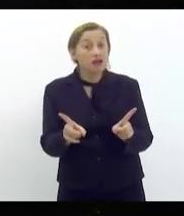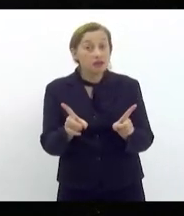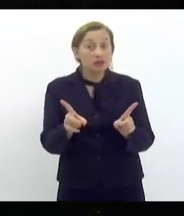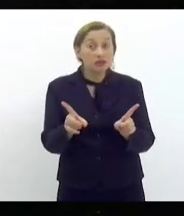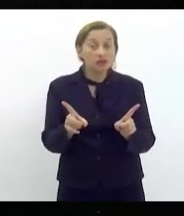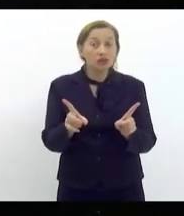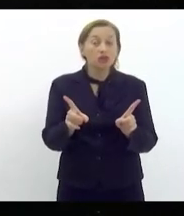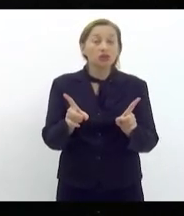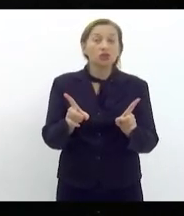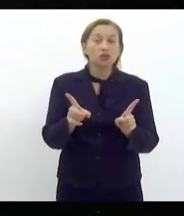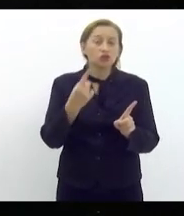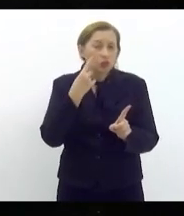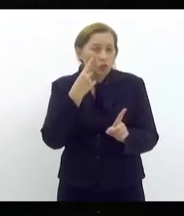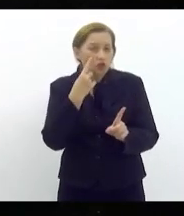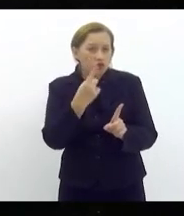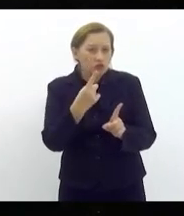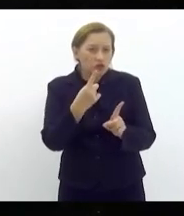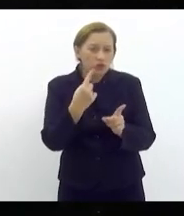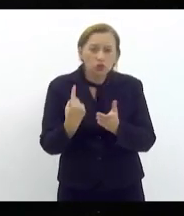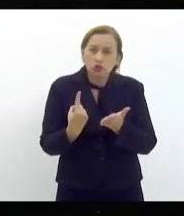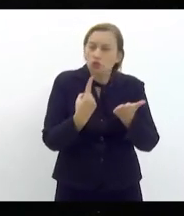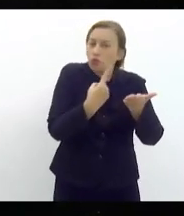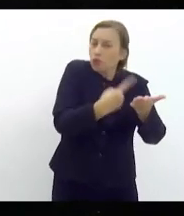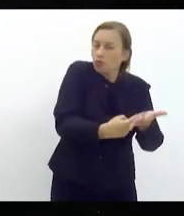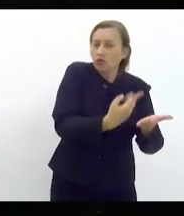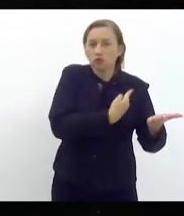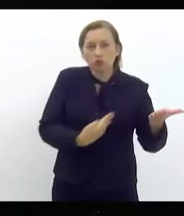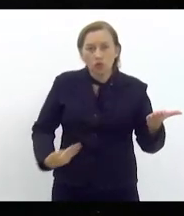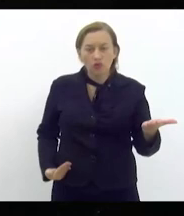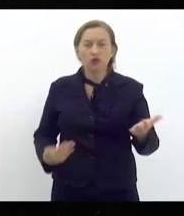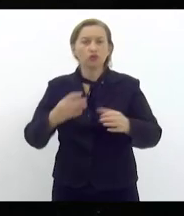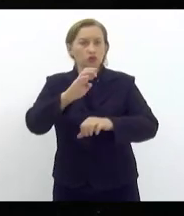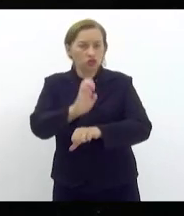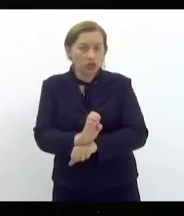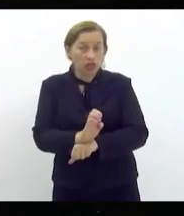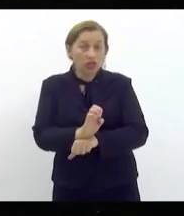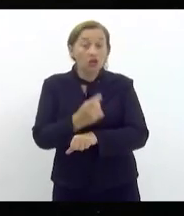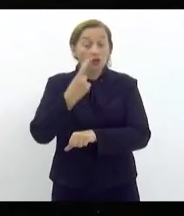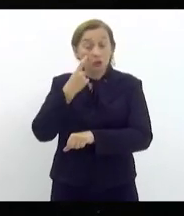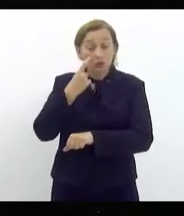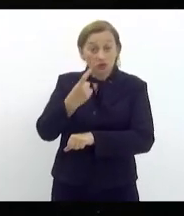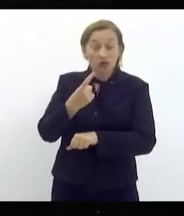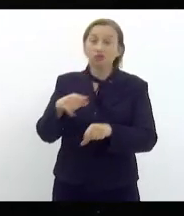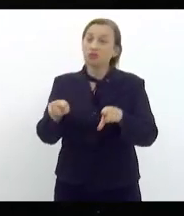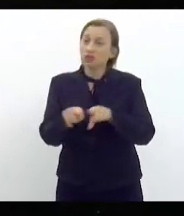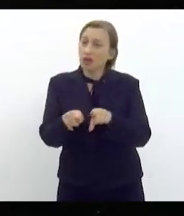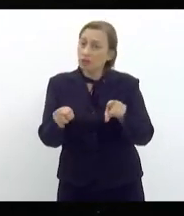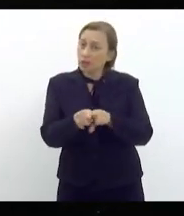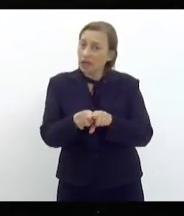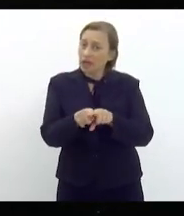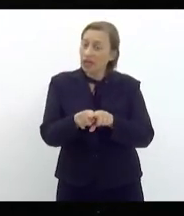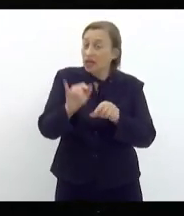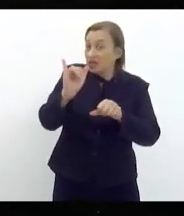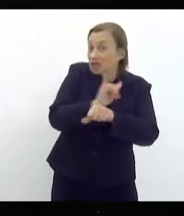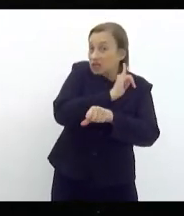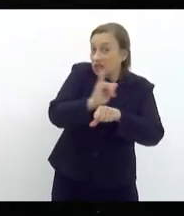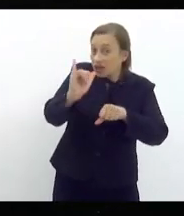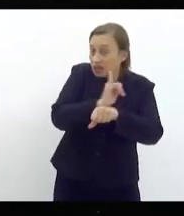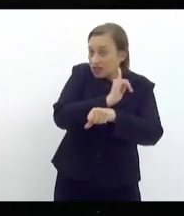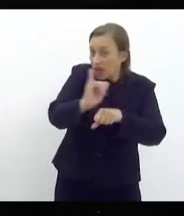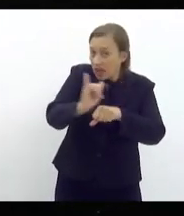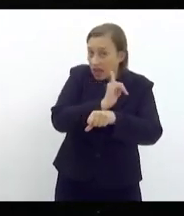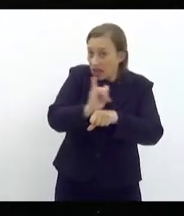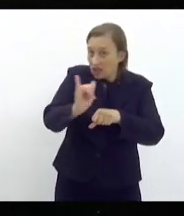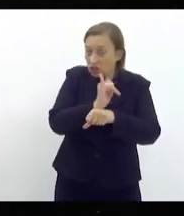ali estão estabelecidos os compromissos do governo do Estado, ali estão estabelecidos as estratégias